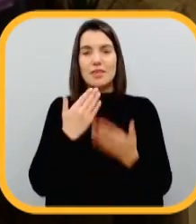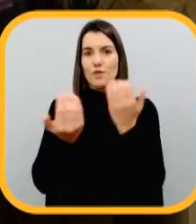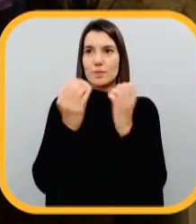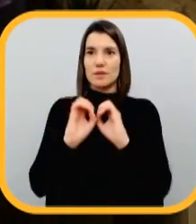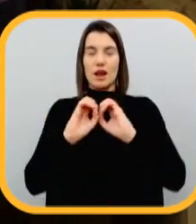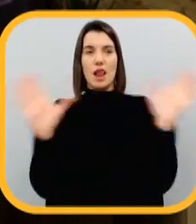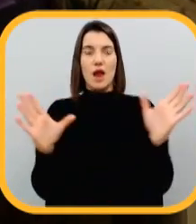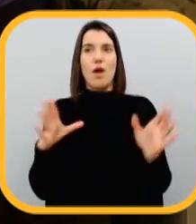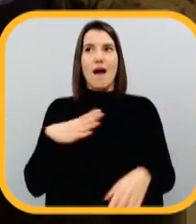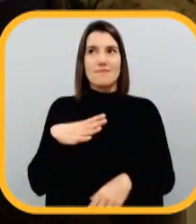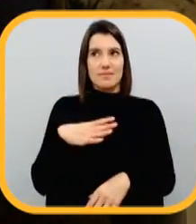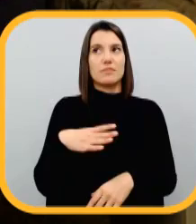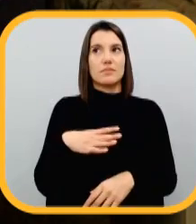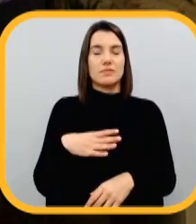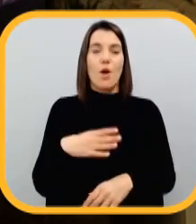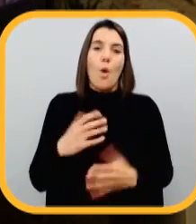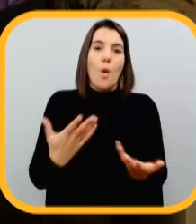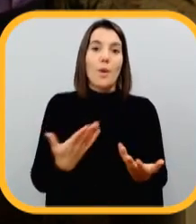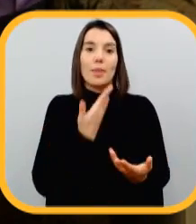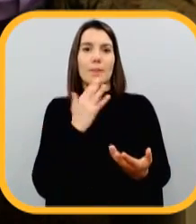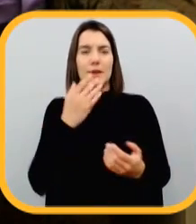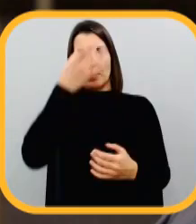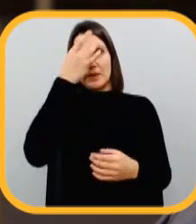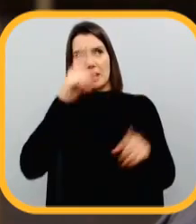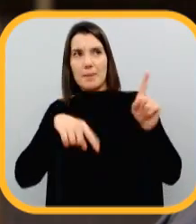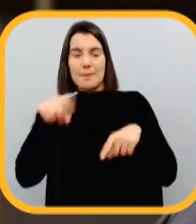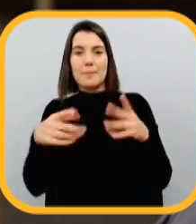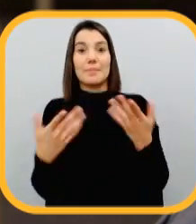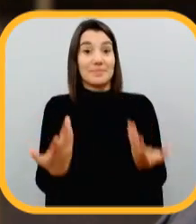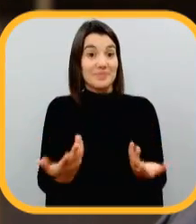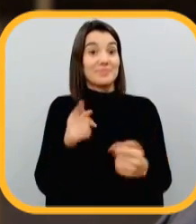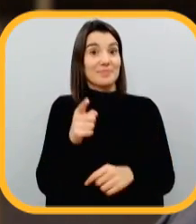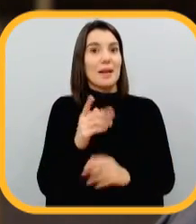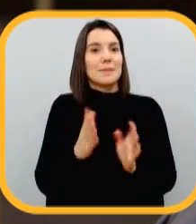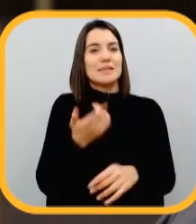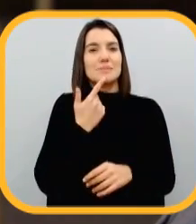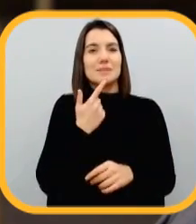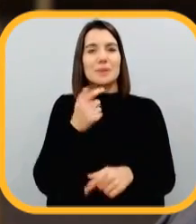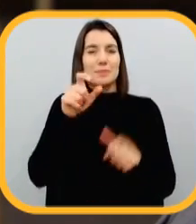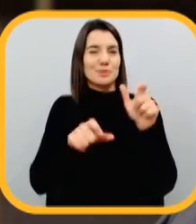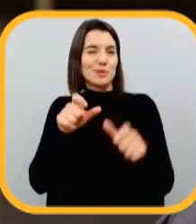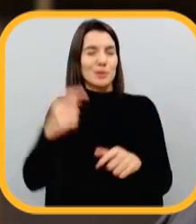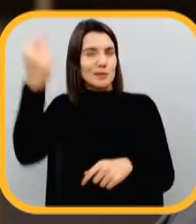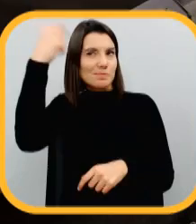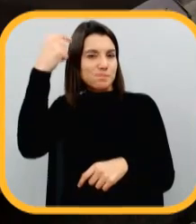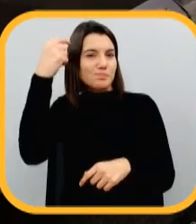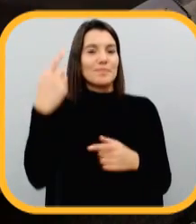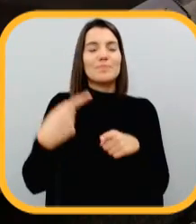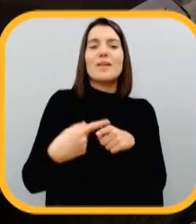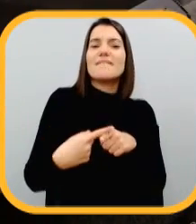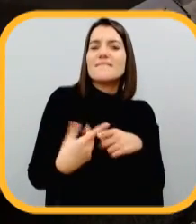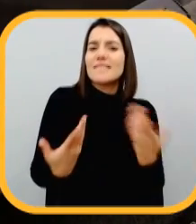apelem à clareza e à razão, quer sejam subjetivas. Deste modo, existe a noção de que é preciso entender as pessoas,